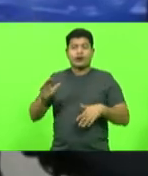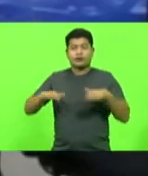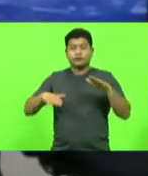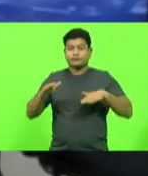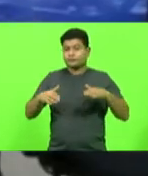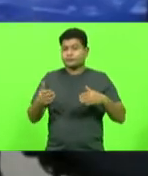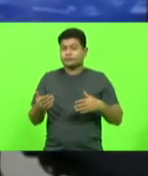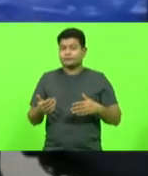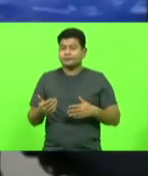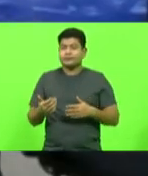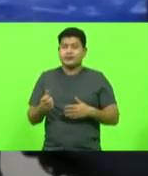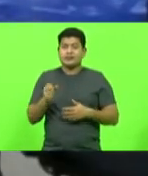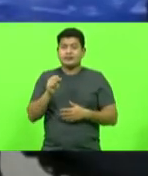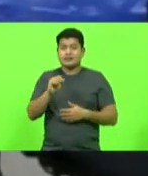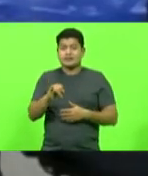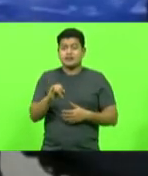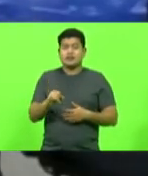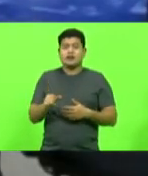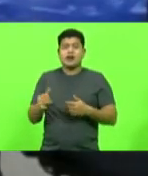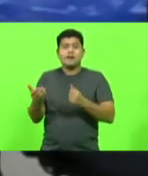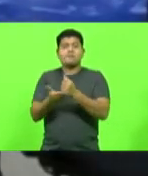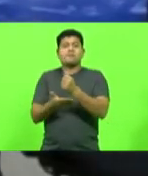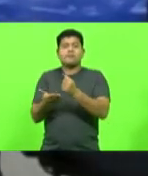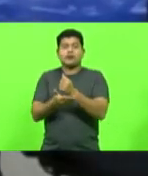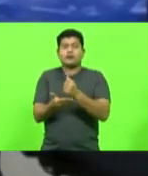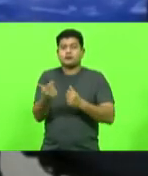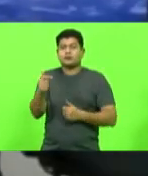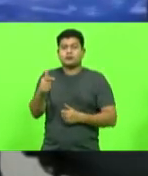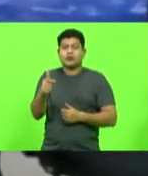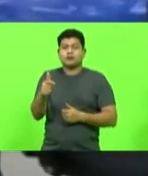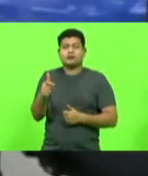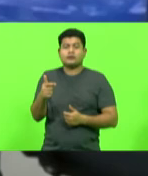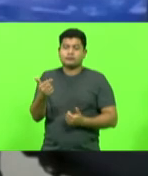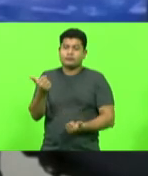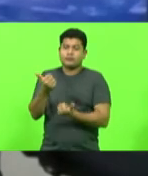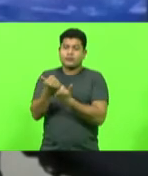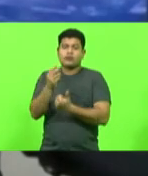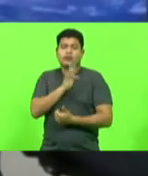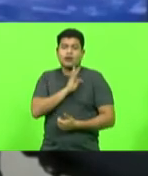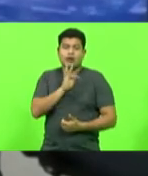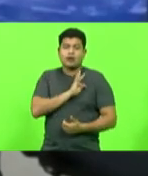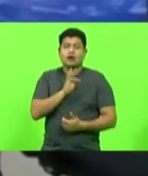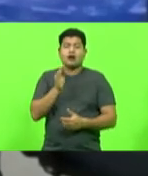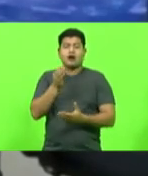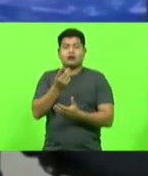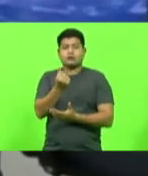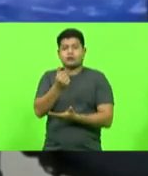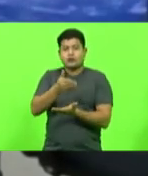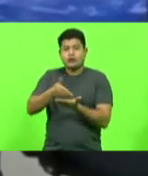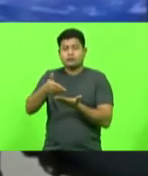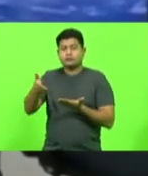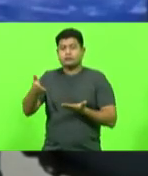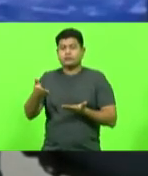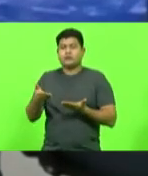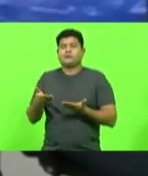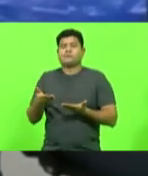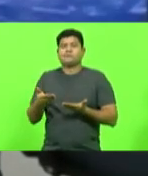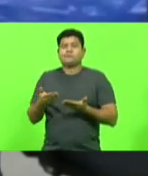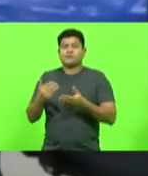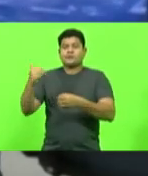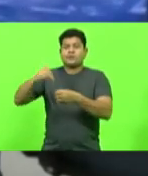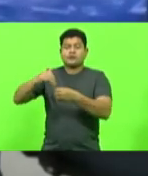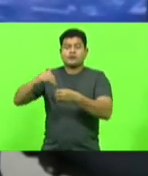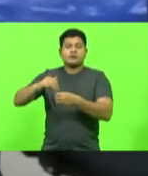condições básicas de apoio técnico, de financiamento, de estrutura, os municípios estão dando conta também de